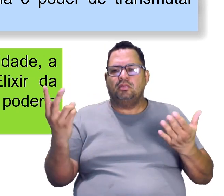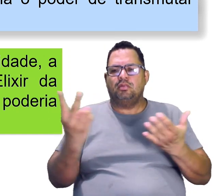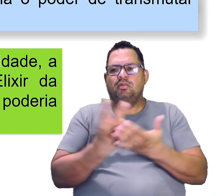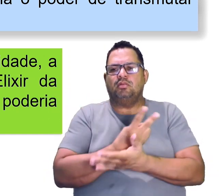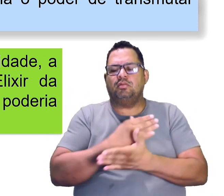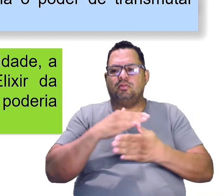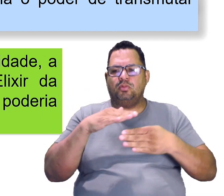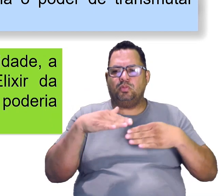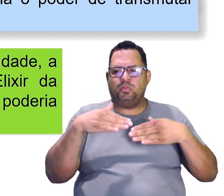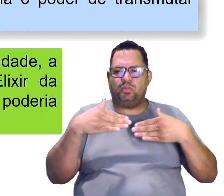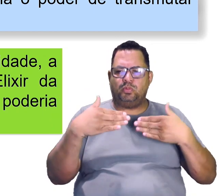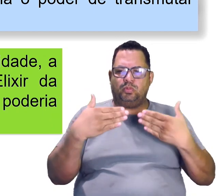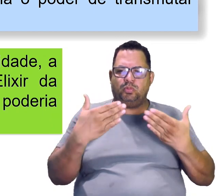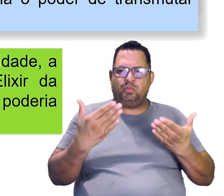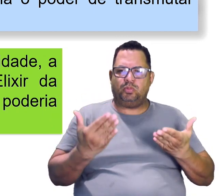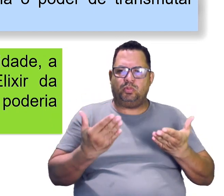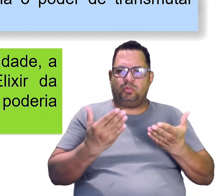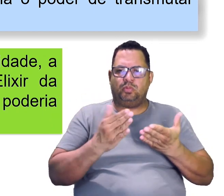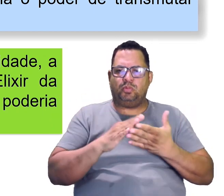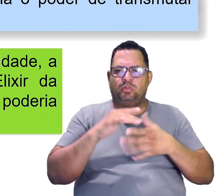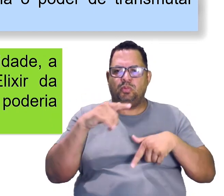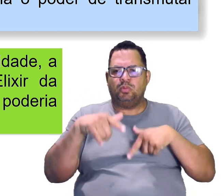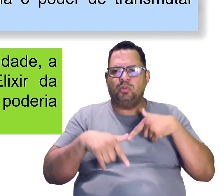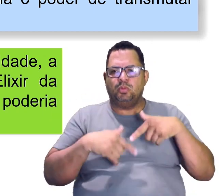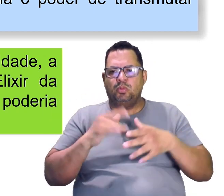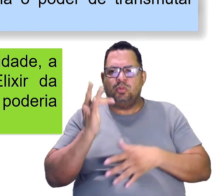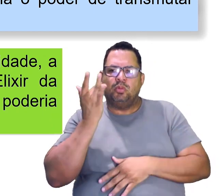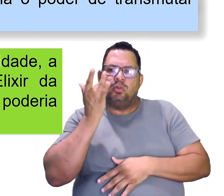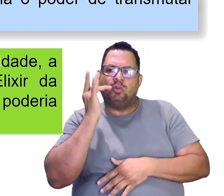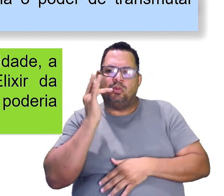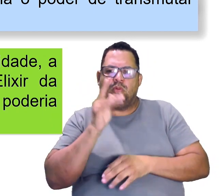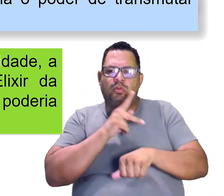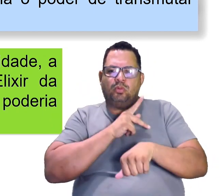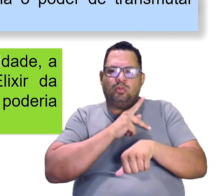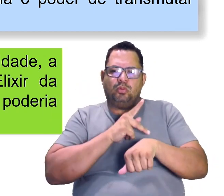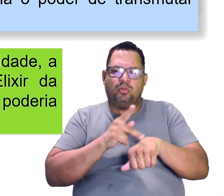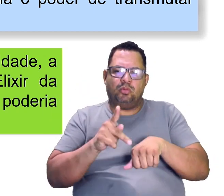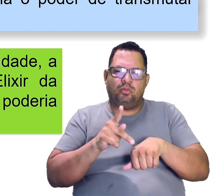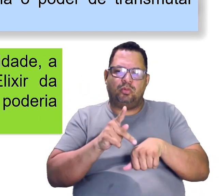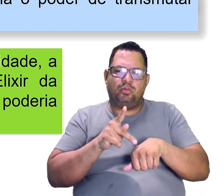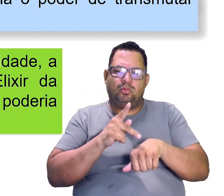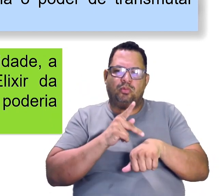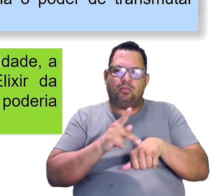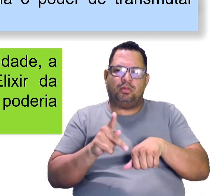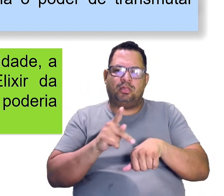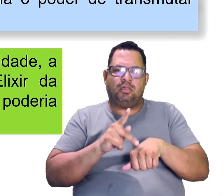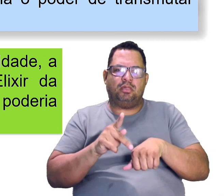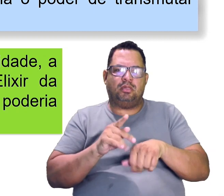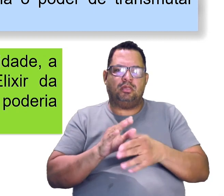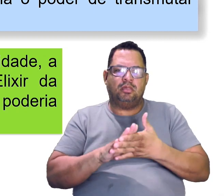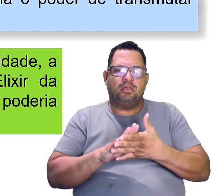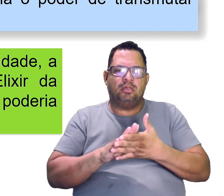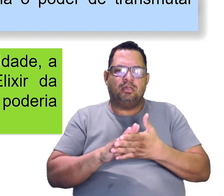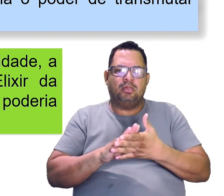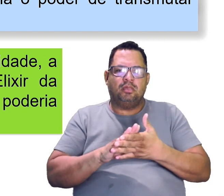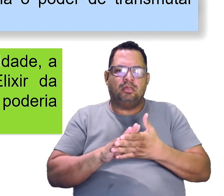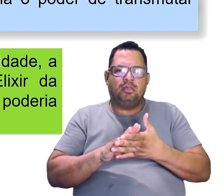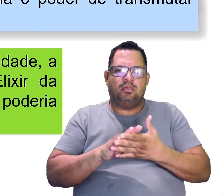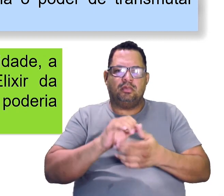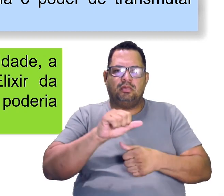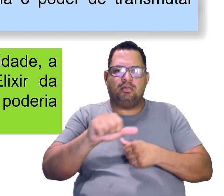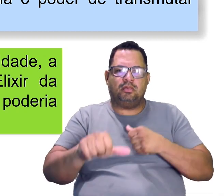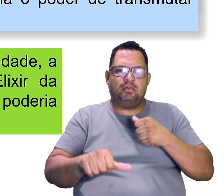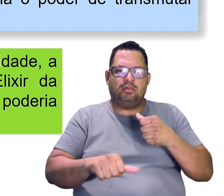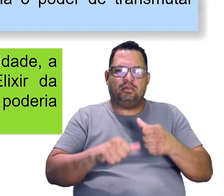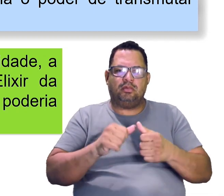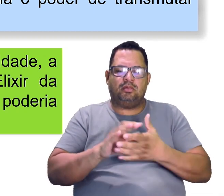acontecia quando eles trabalhavam com ouro ou prata e exatamente